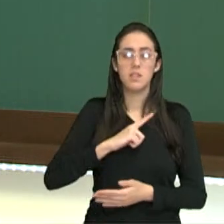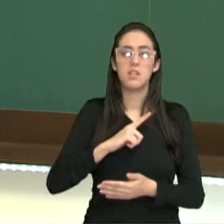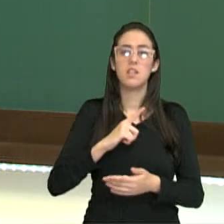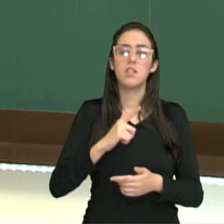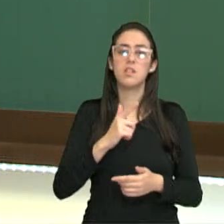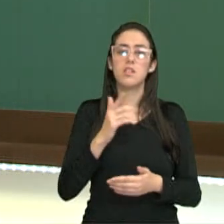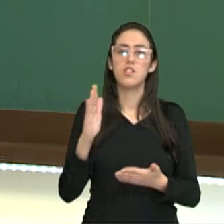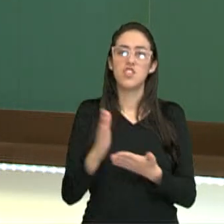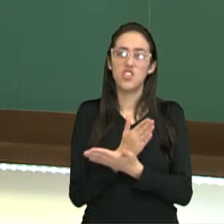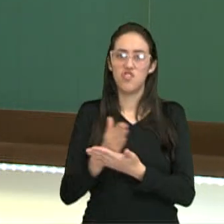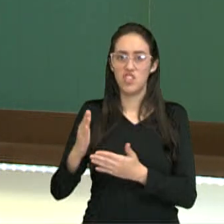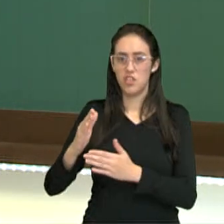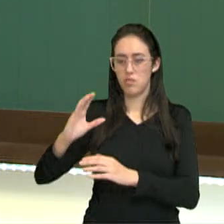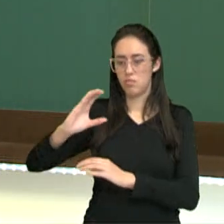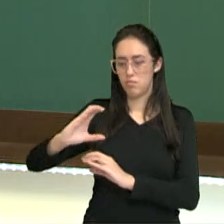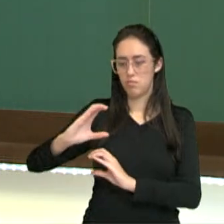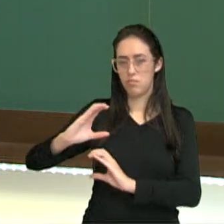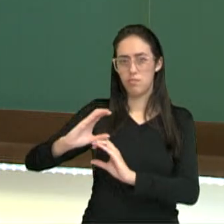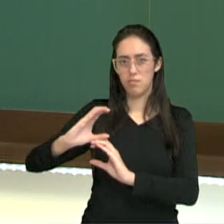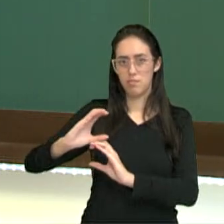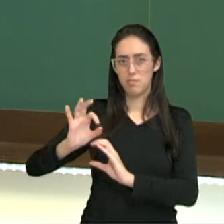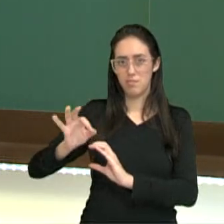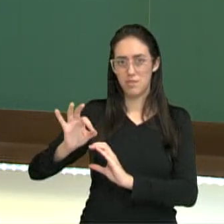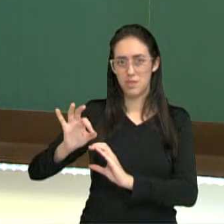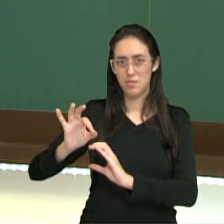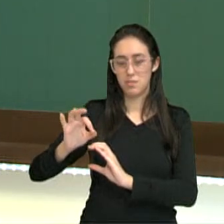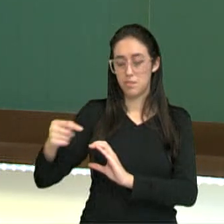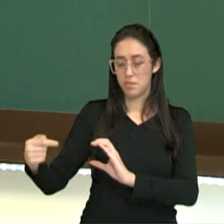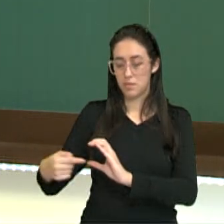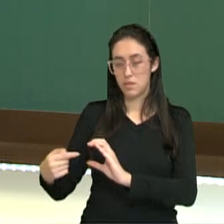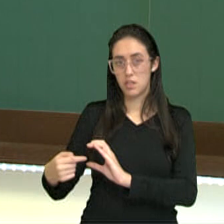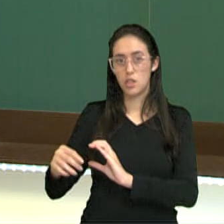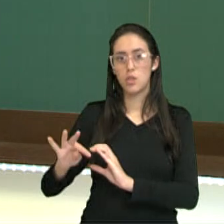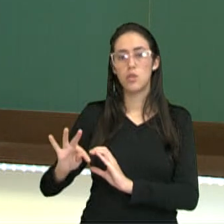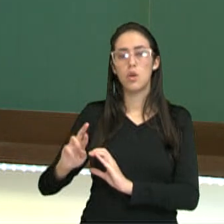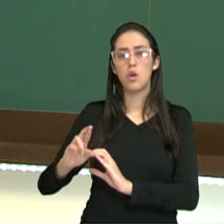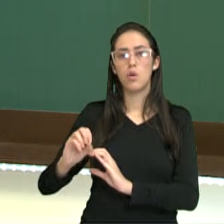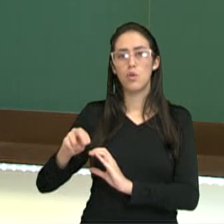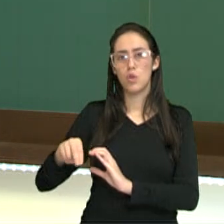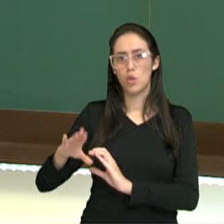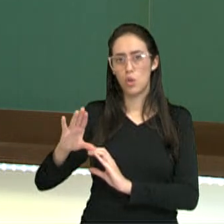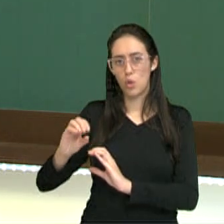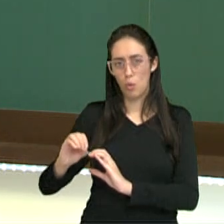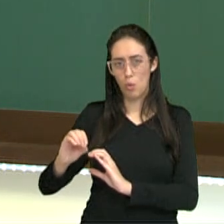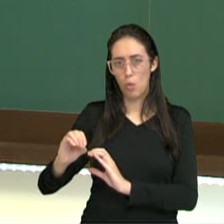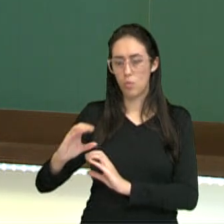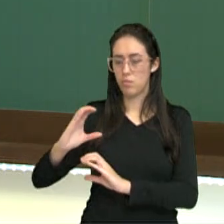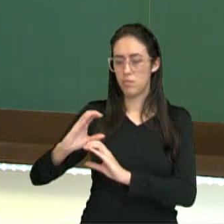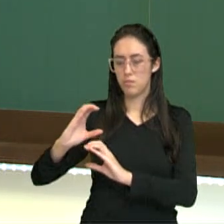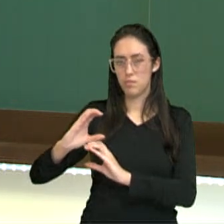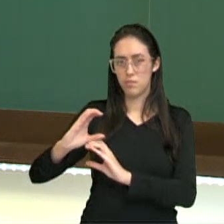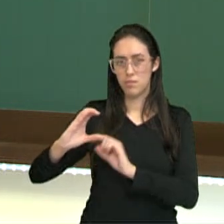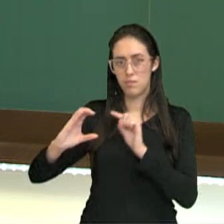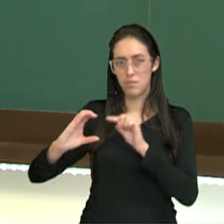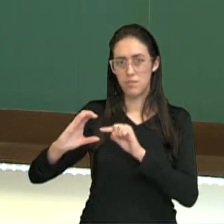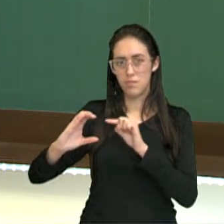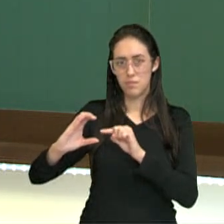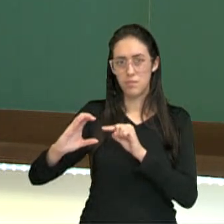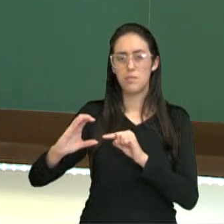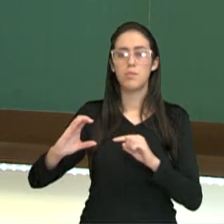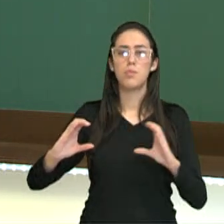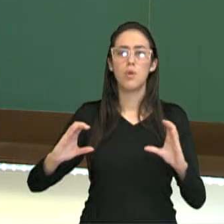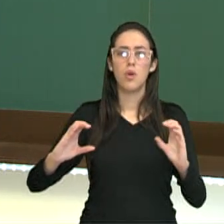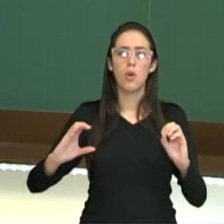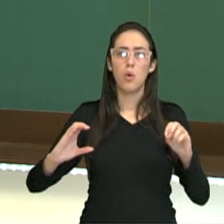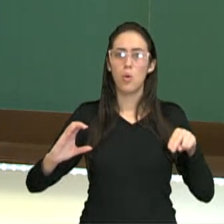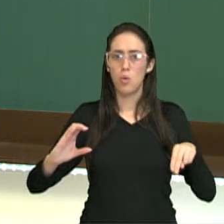nosso cone em duas figuras diferentes. A parte de baixo aqui formou exatamente o nosso tronco de cone, que é o nosso